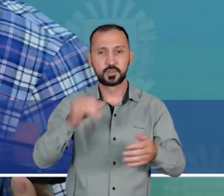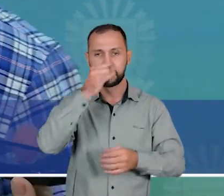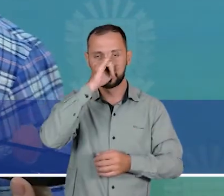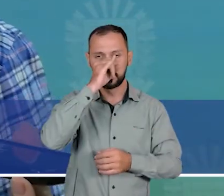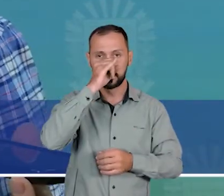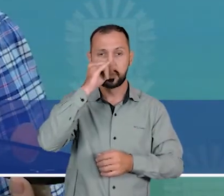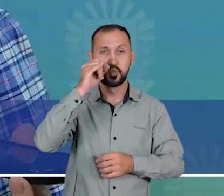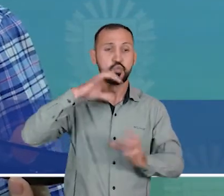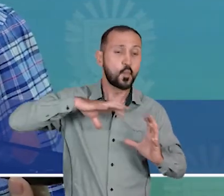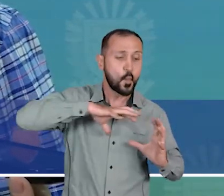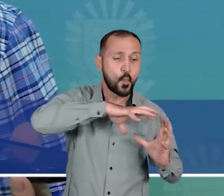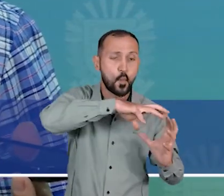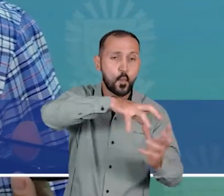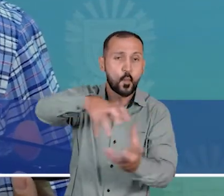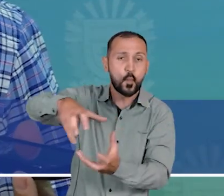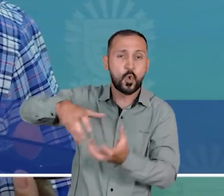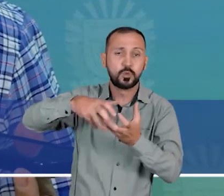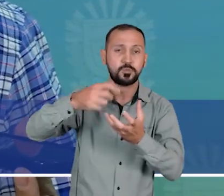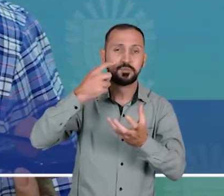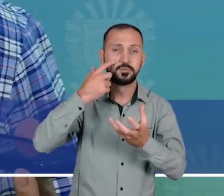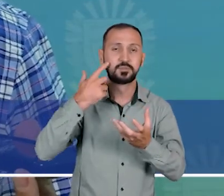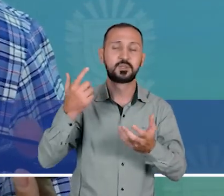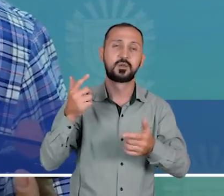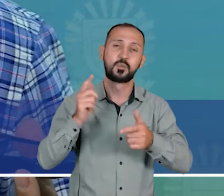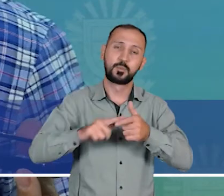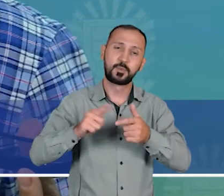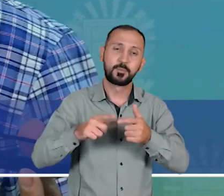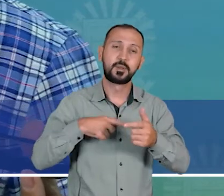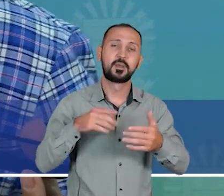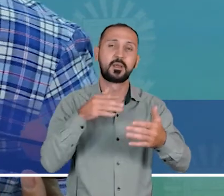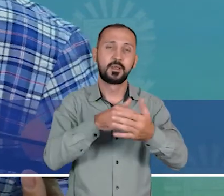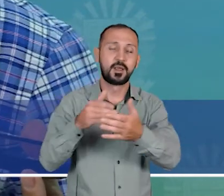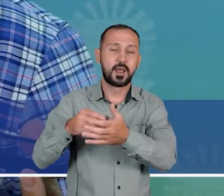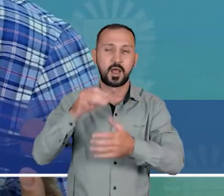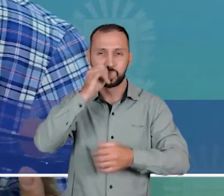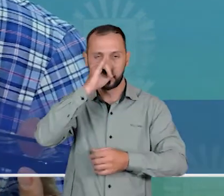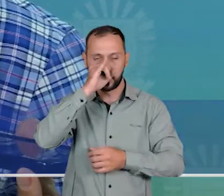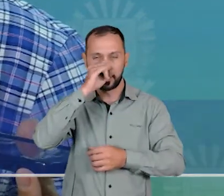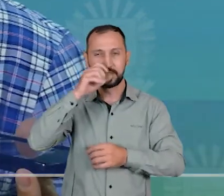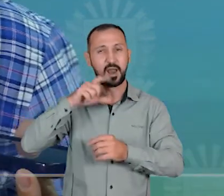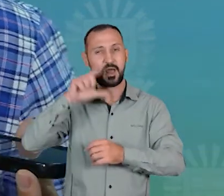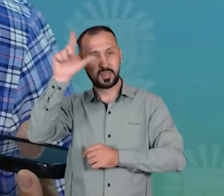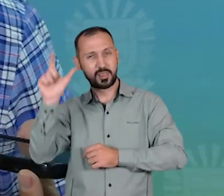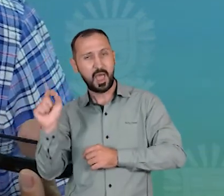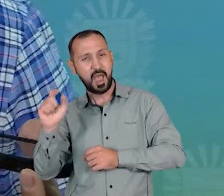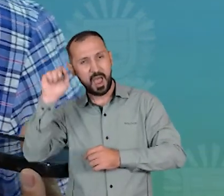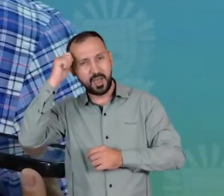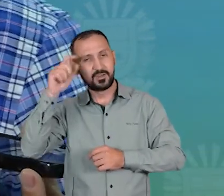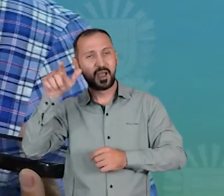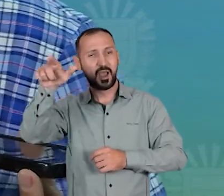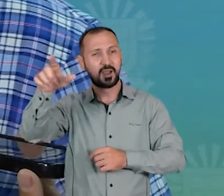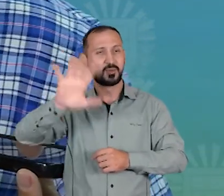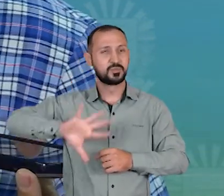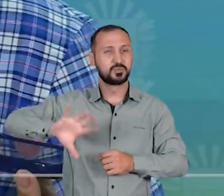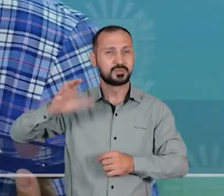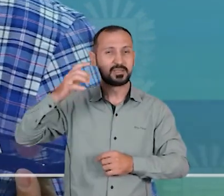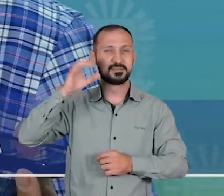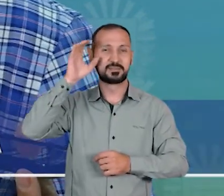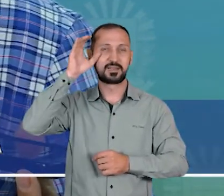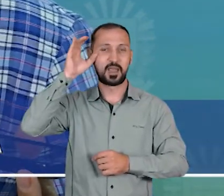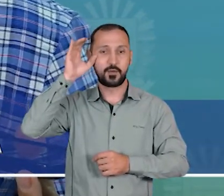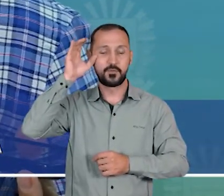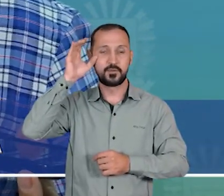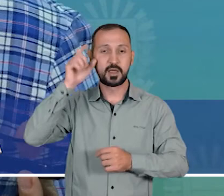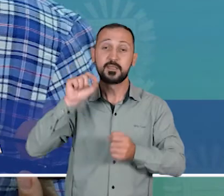época de suinicultura mundial com desastre sanitário, que é a peste suína africana, que está acontecendo principalmente na China, que é o